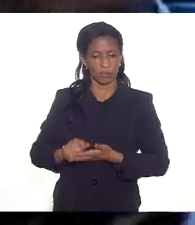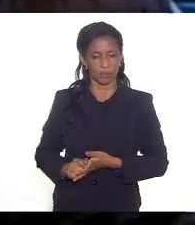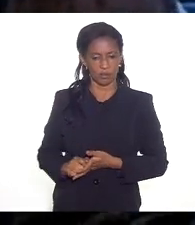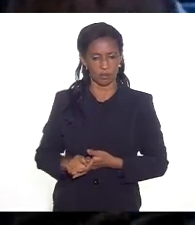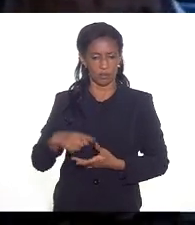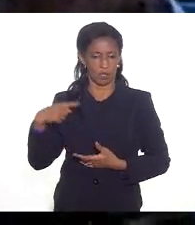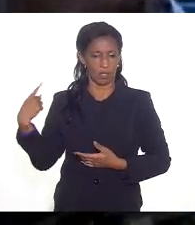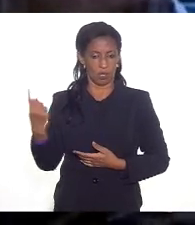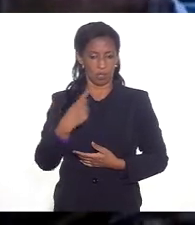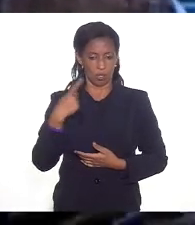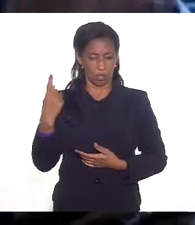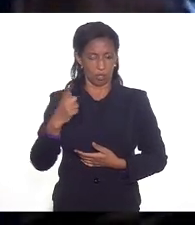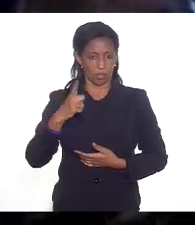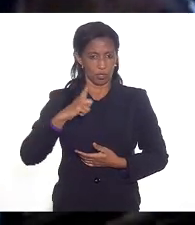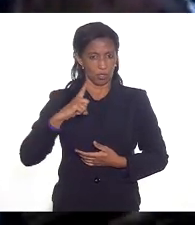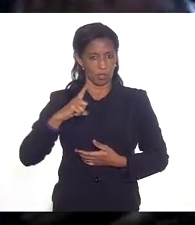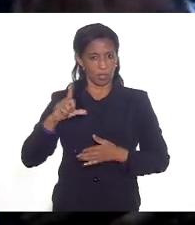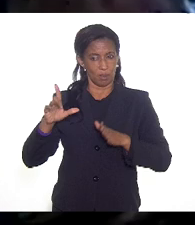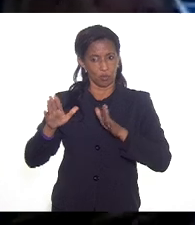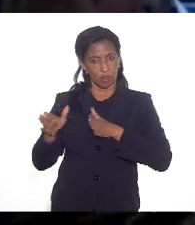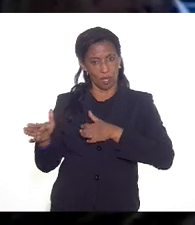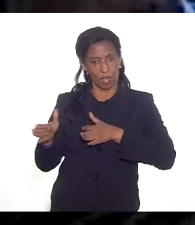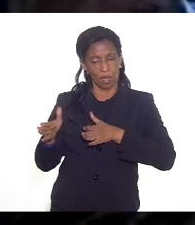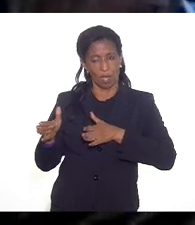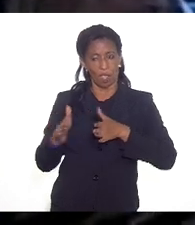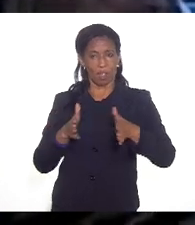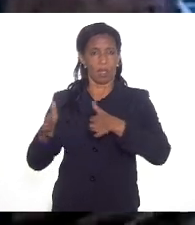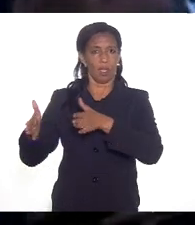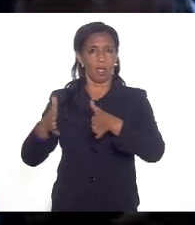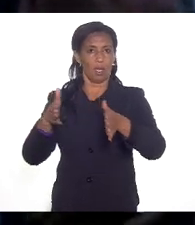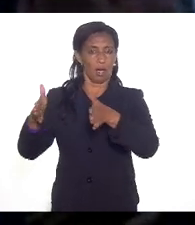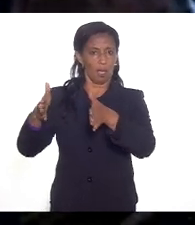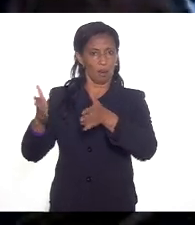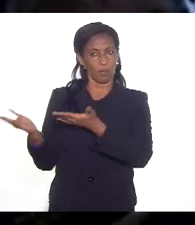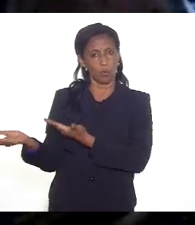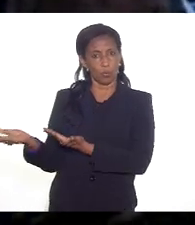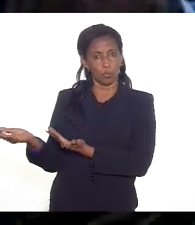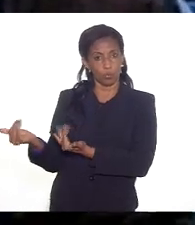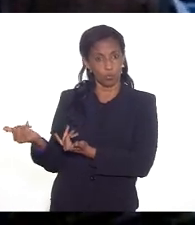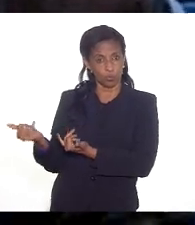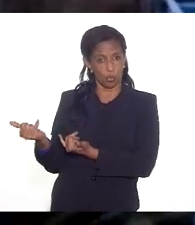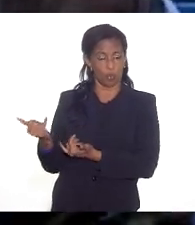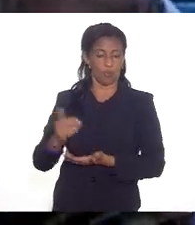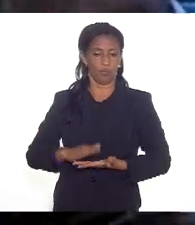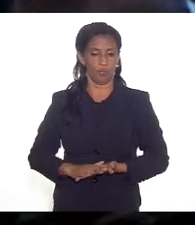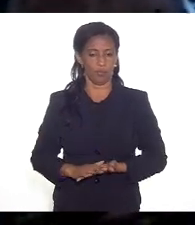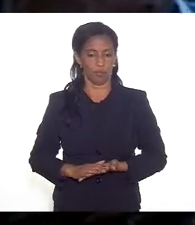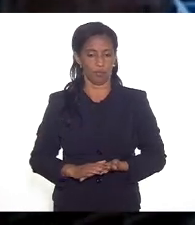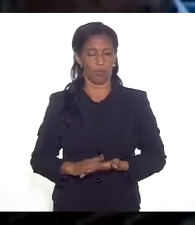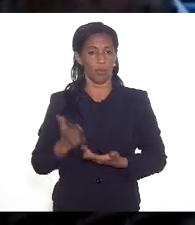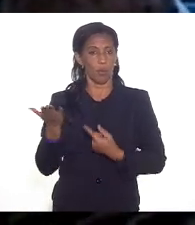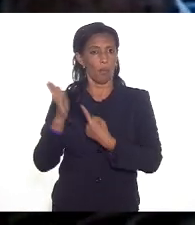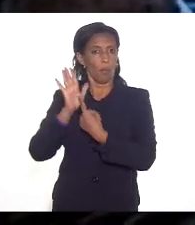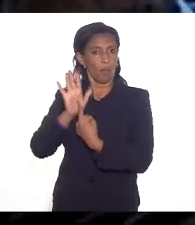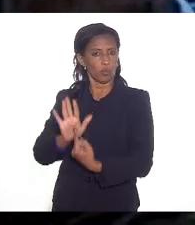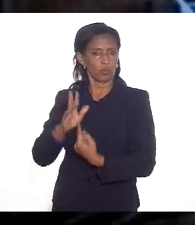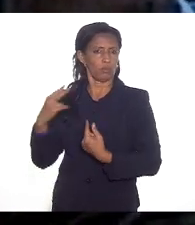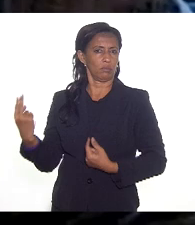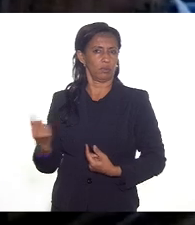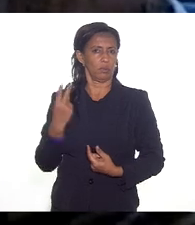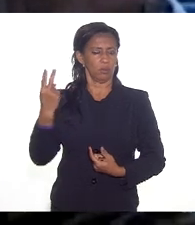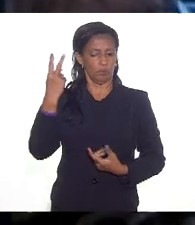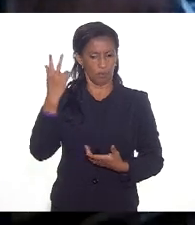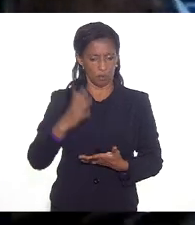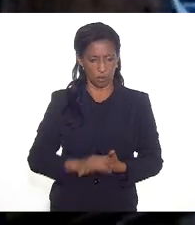o quê a porta de janelas preso Bento discriminadas mostrarem seu valor